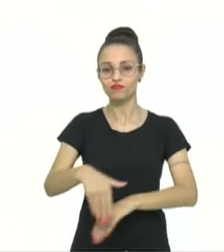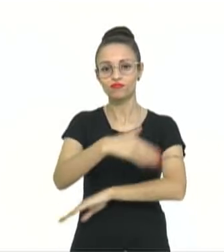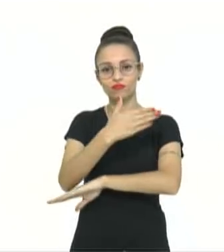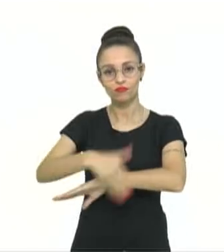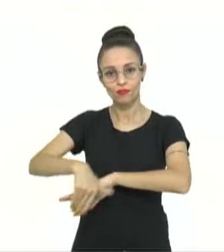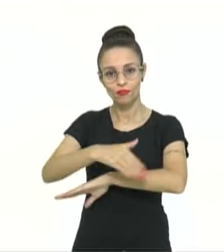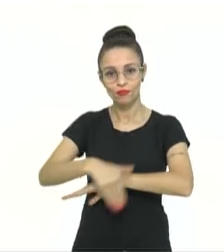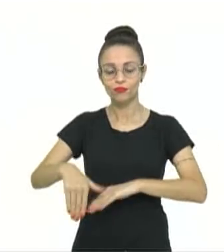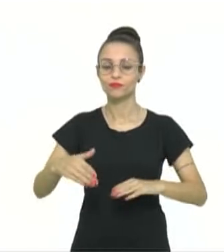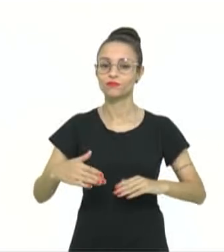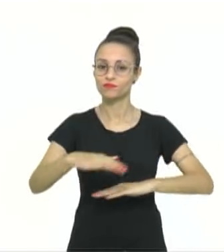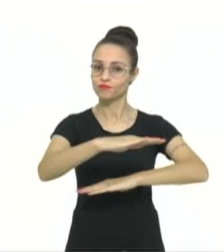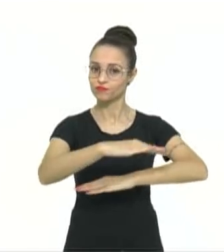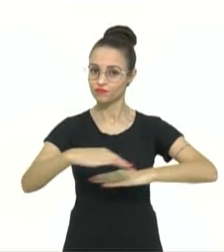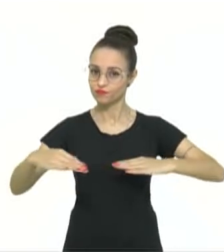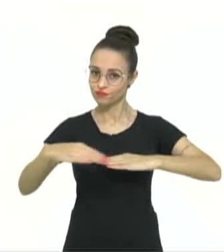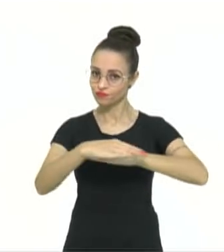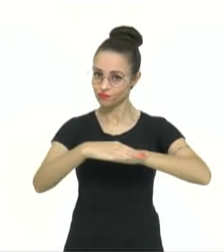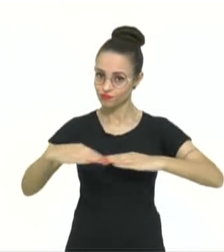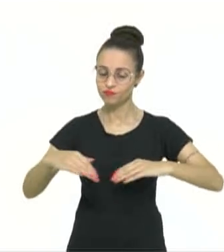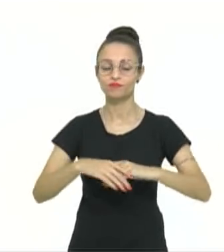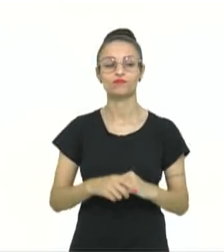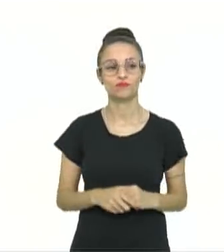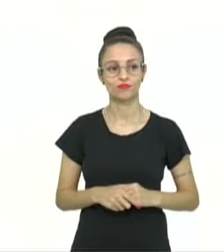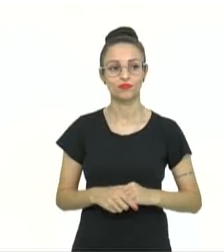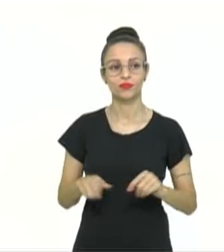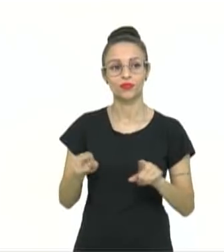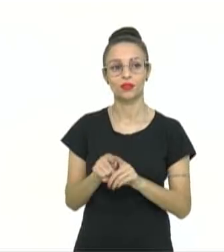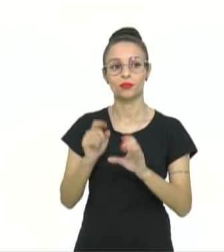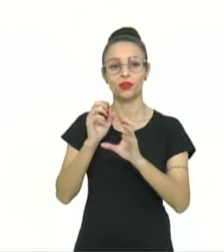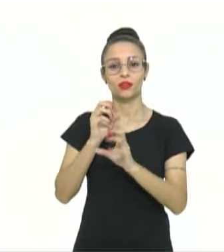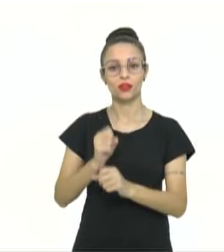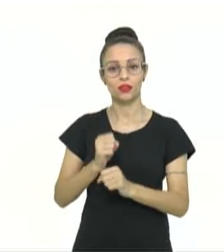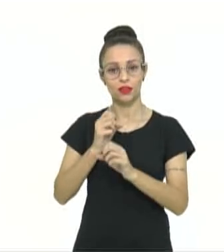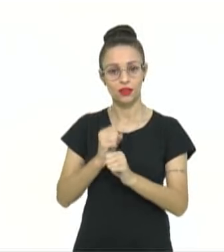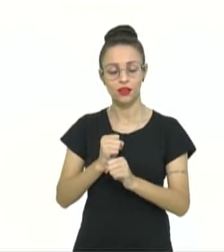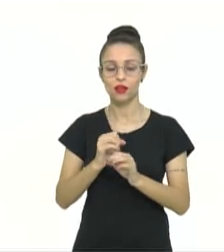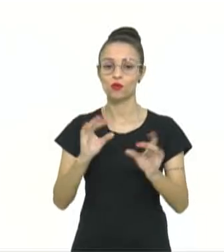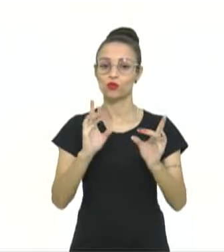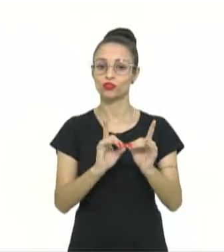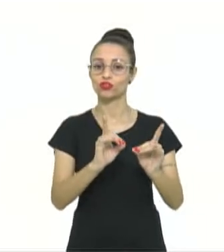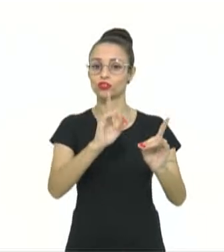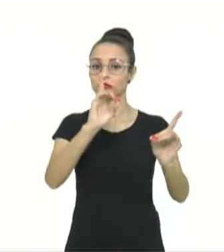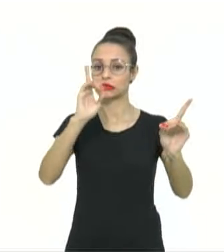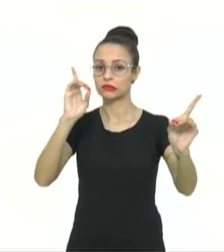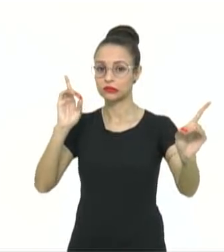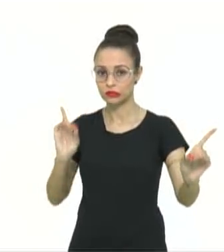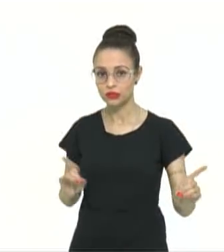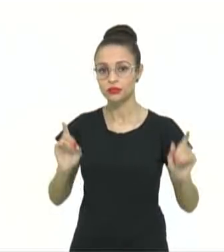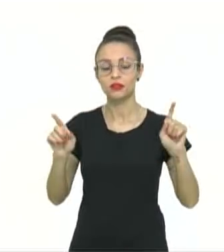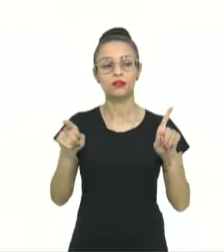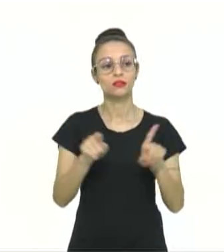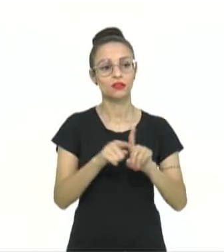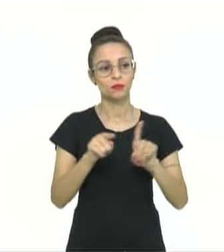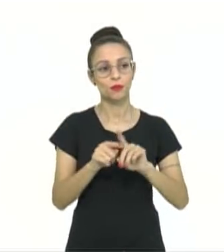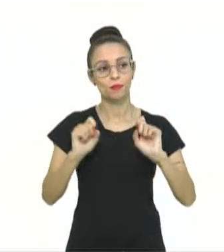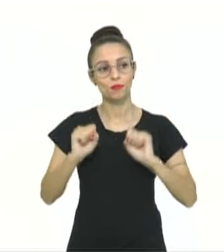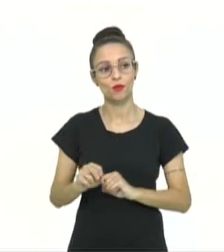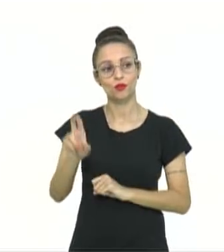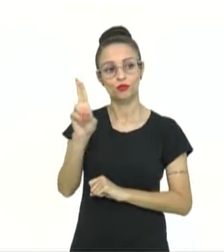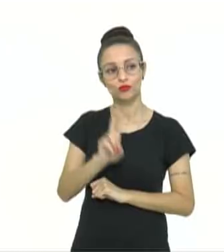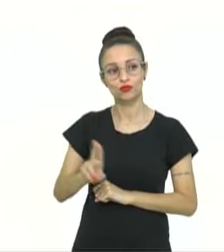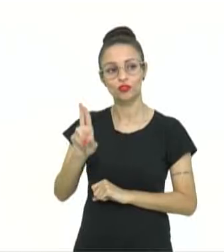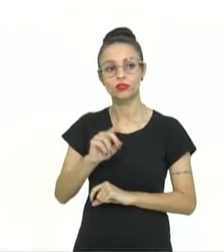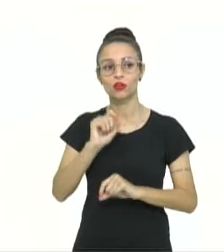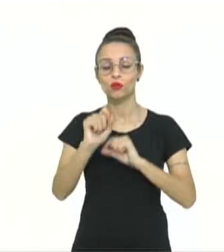feixes paralelos e transversais, no cálculos de distâncias inacessíveis, e também a gente pode utilizar